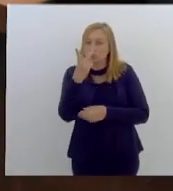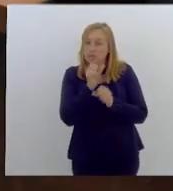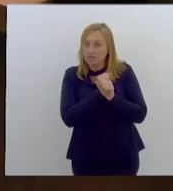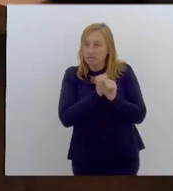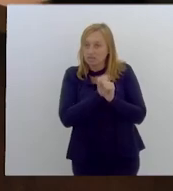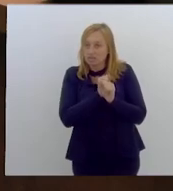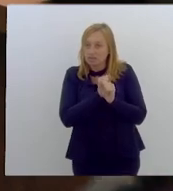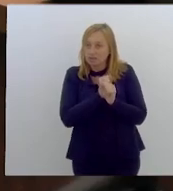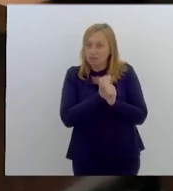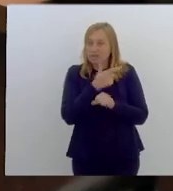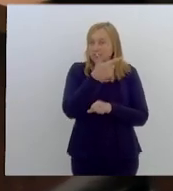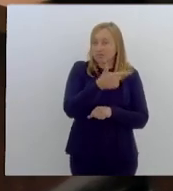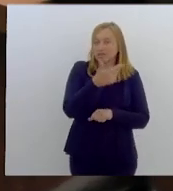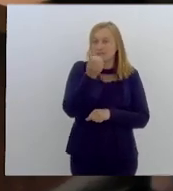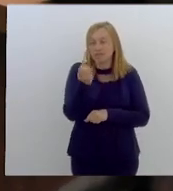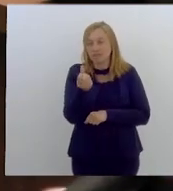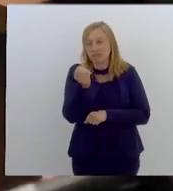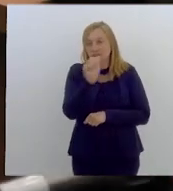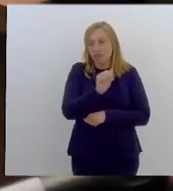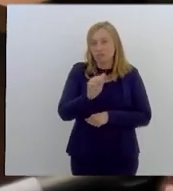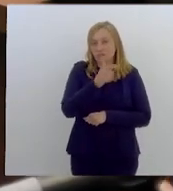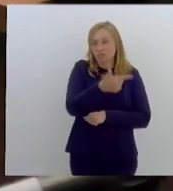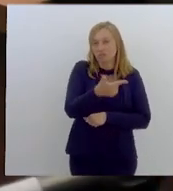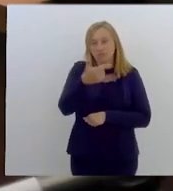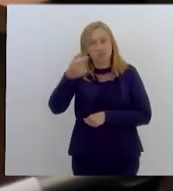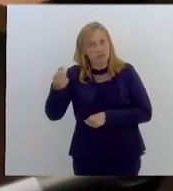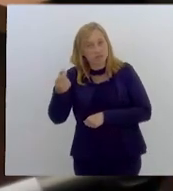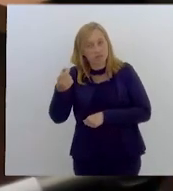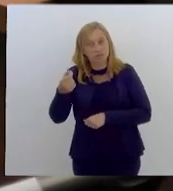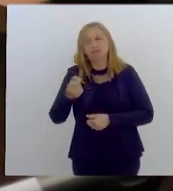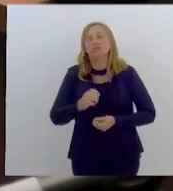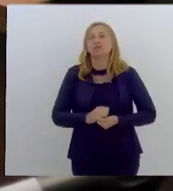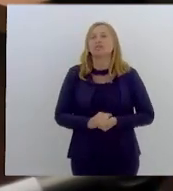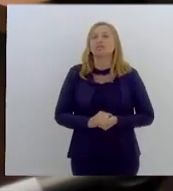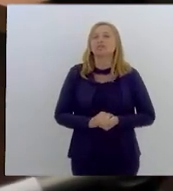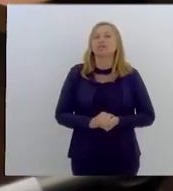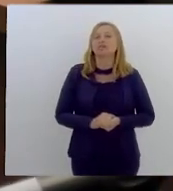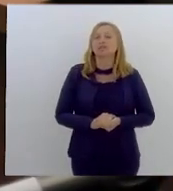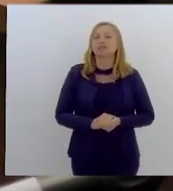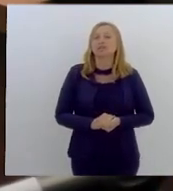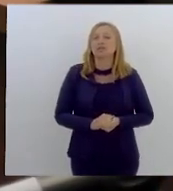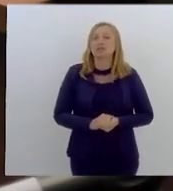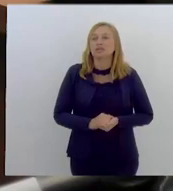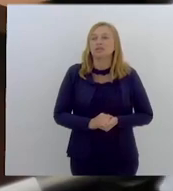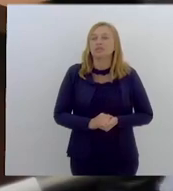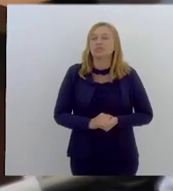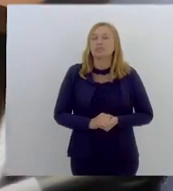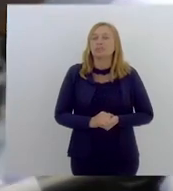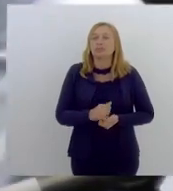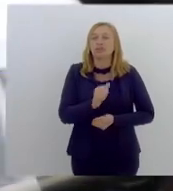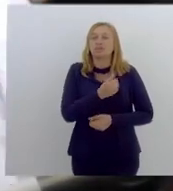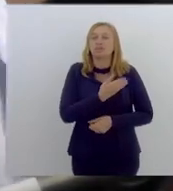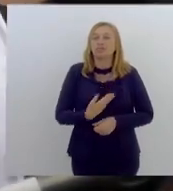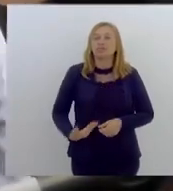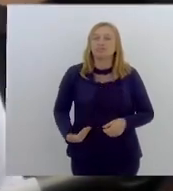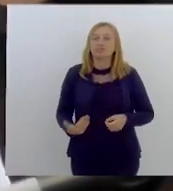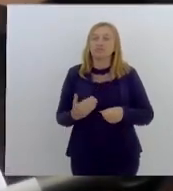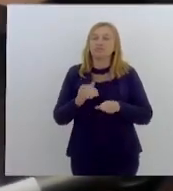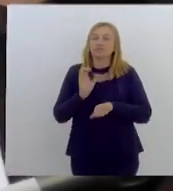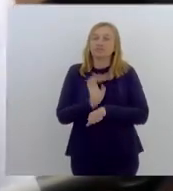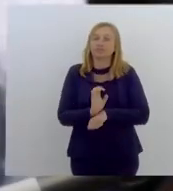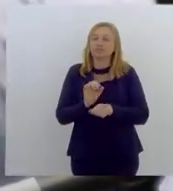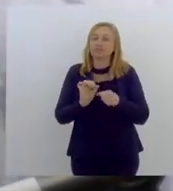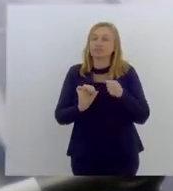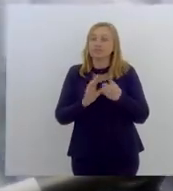dois anos, de 26 de agosto de 2020 a 26 de agosto de 2022, o governo do Estado nada fez,